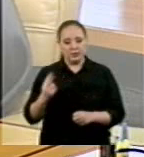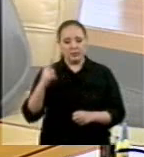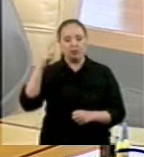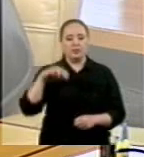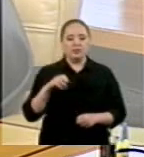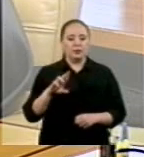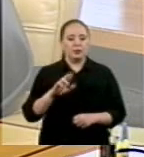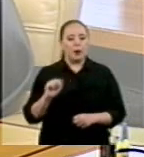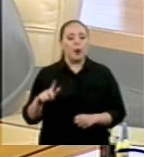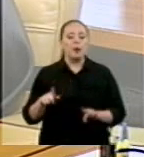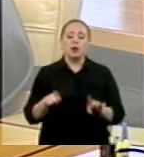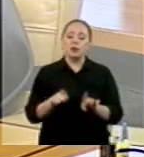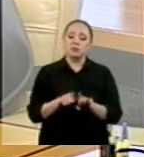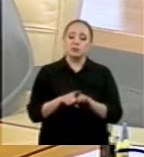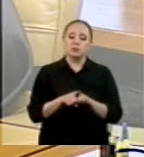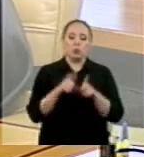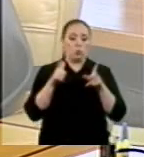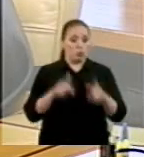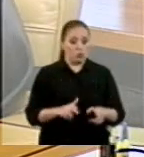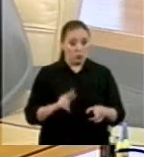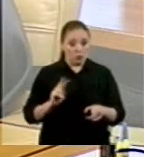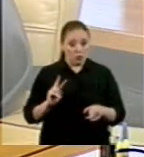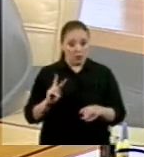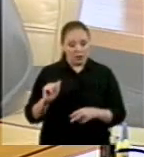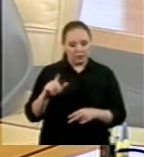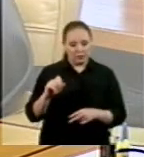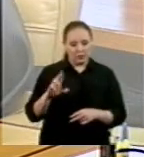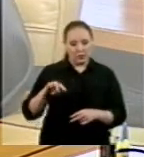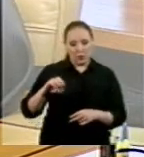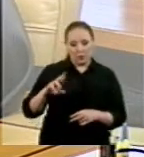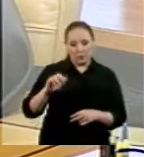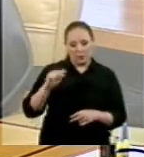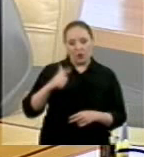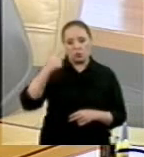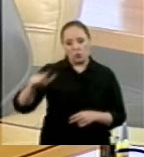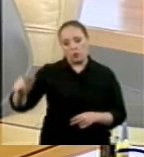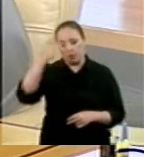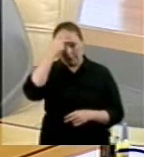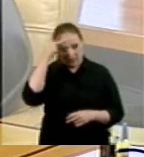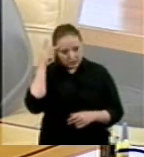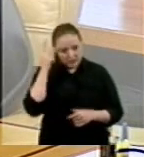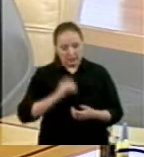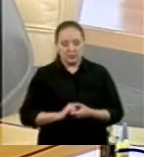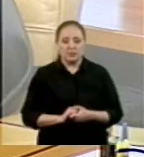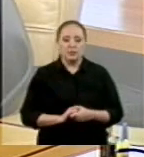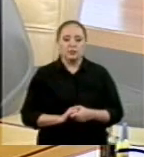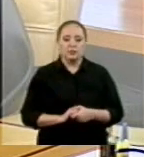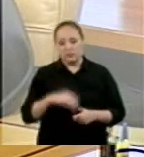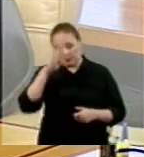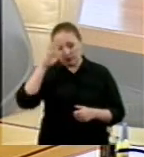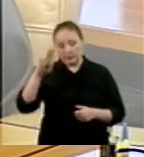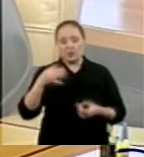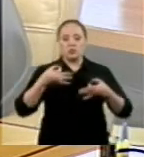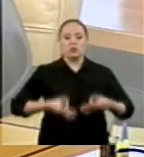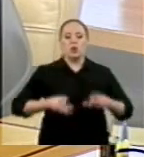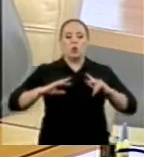moral idêntico ao valor moral das demais pessoas. O princípio da dignidade da pessoa humana